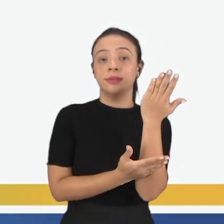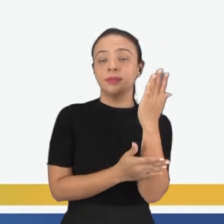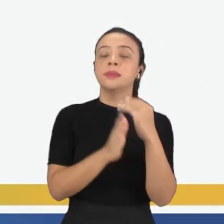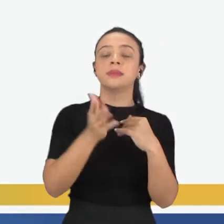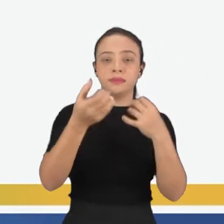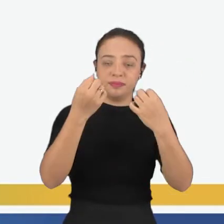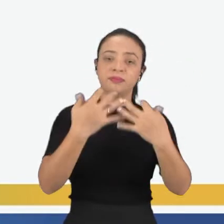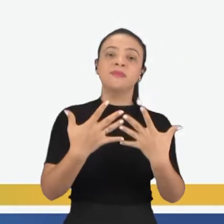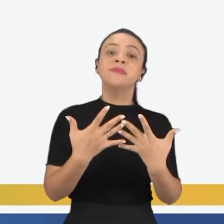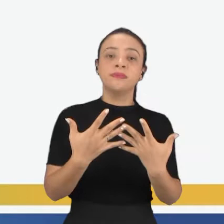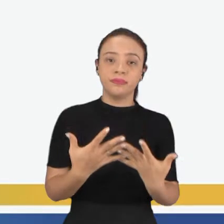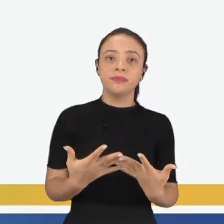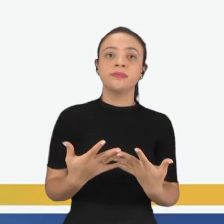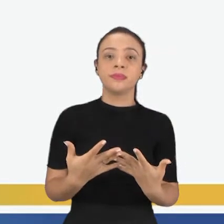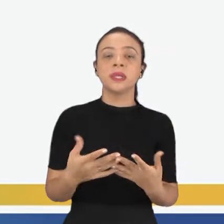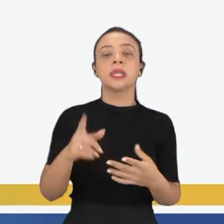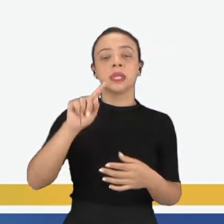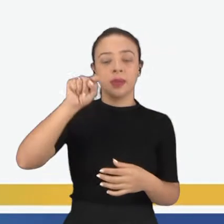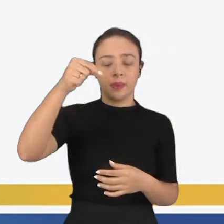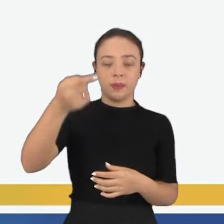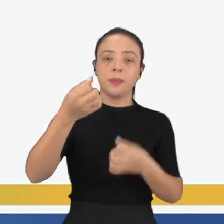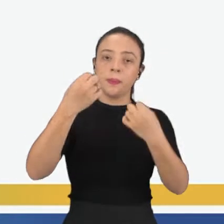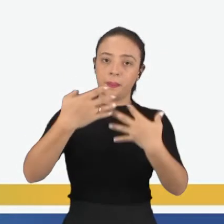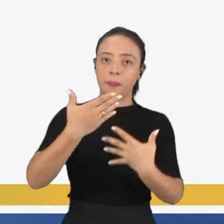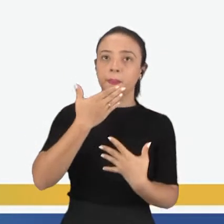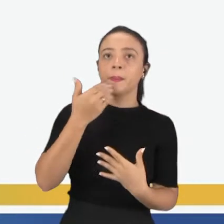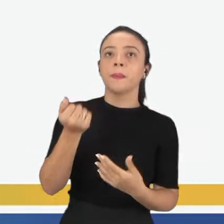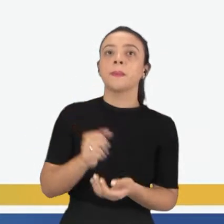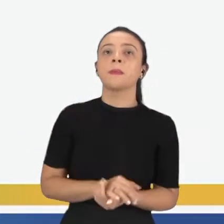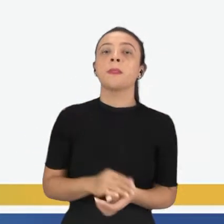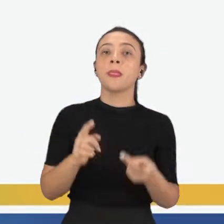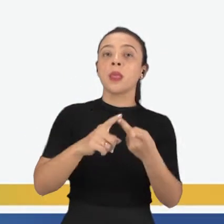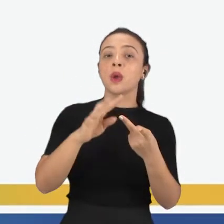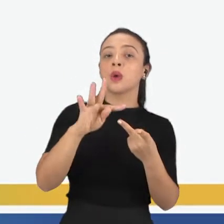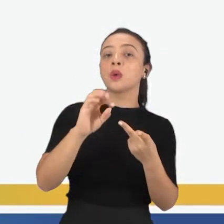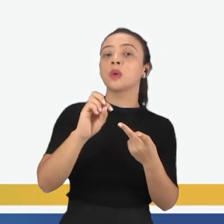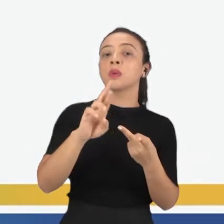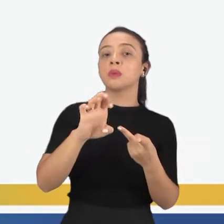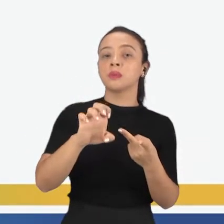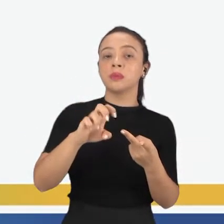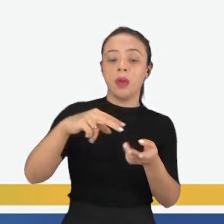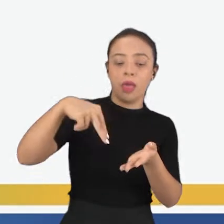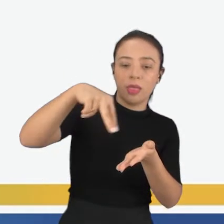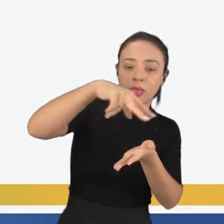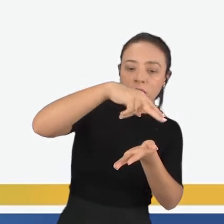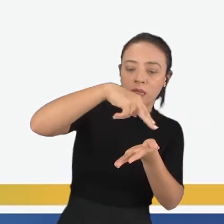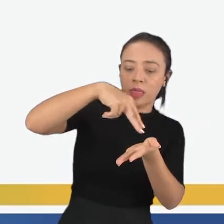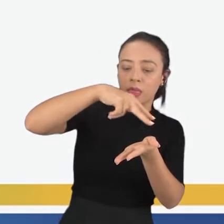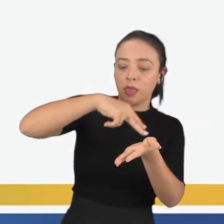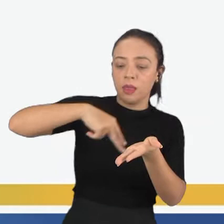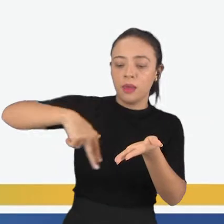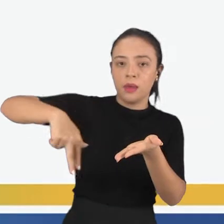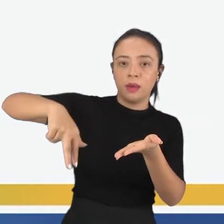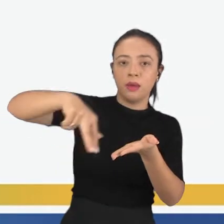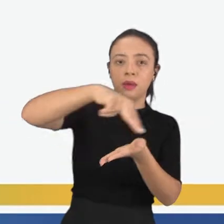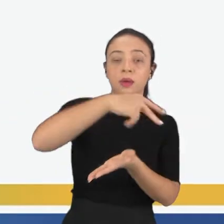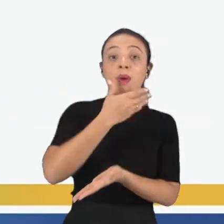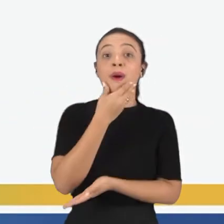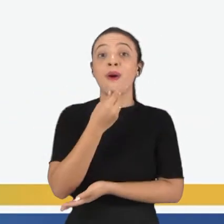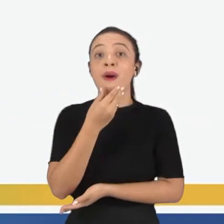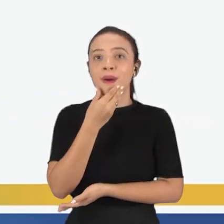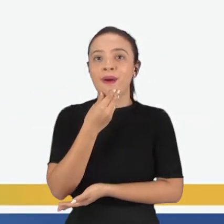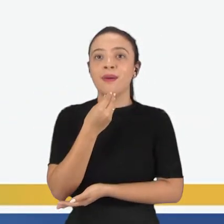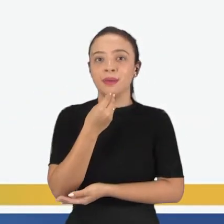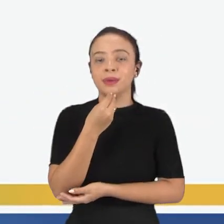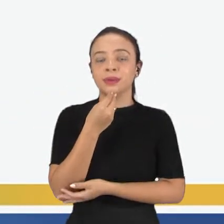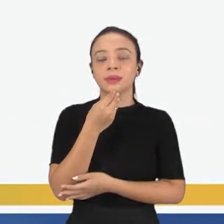falamos um pouquinho sobre isso, vamos falar mais adiante. O toré, que é uma dança circular, geralmente são homens, observe aqui